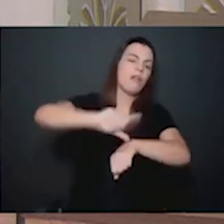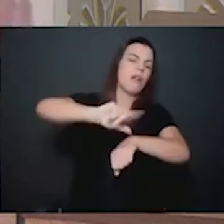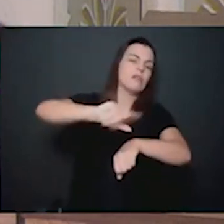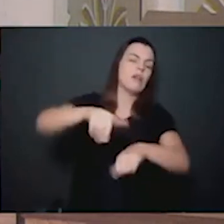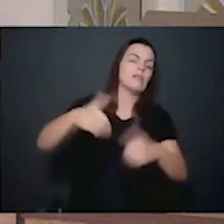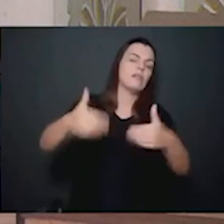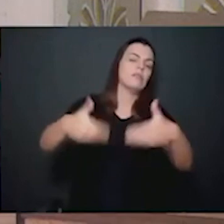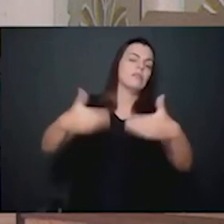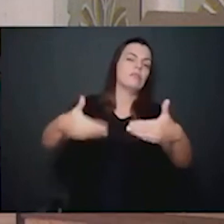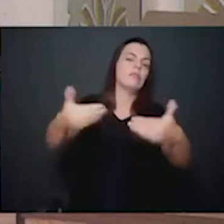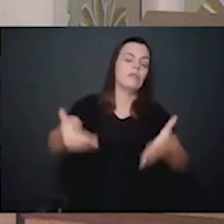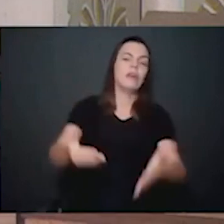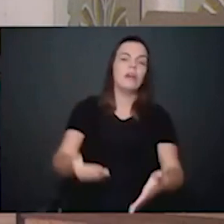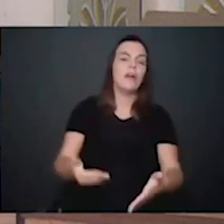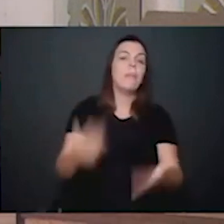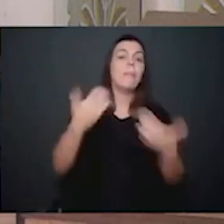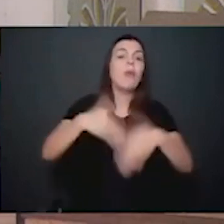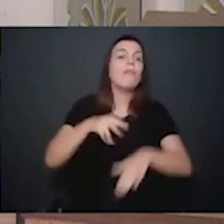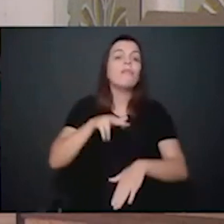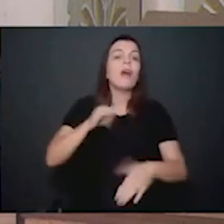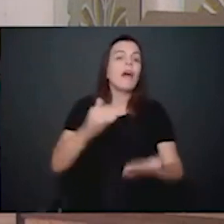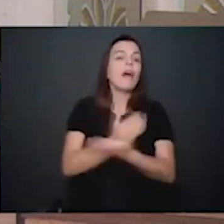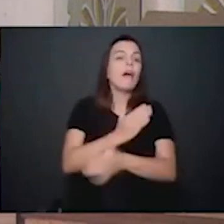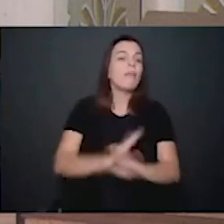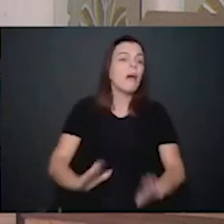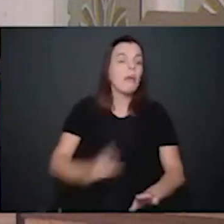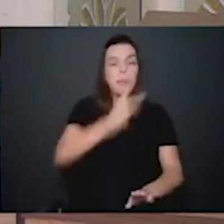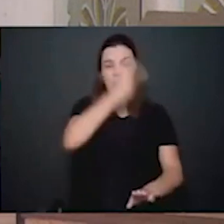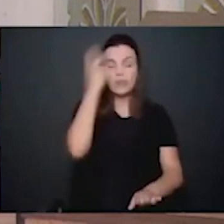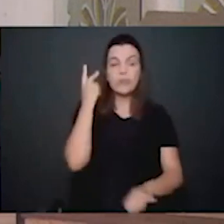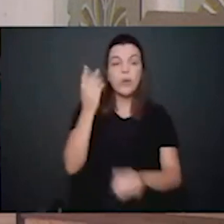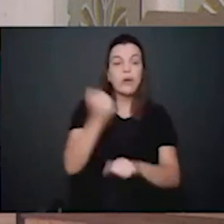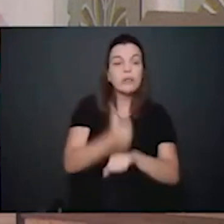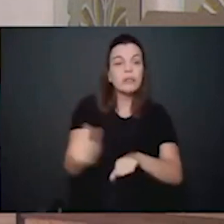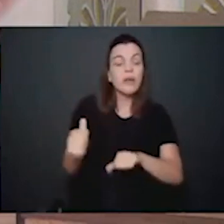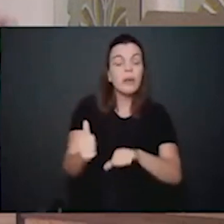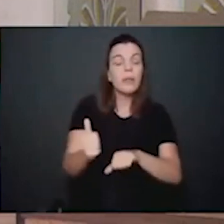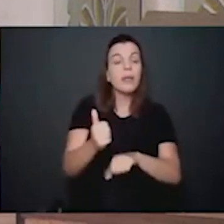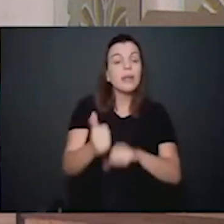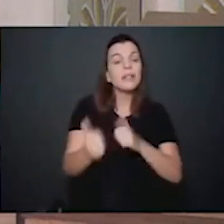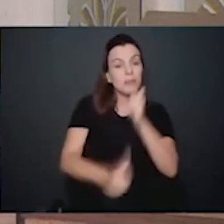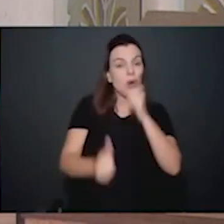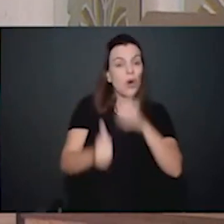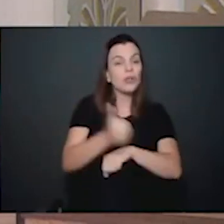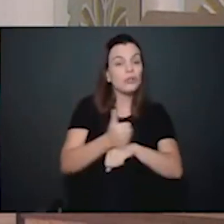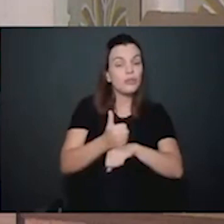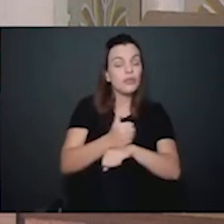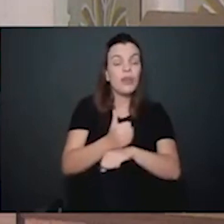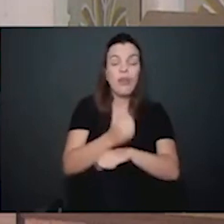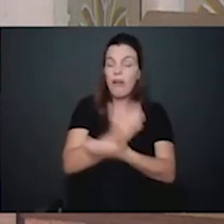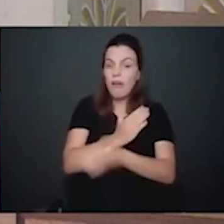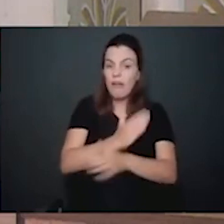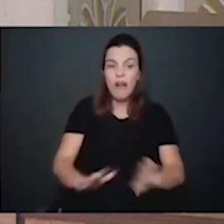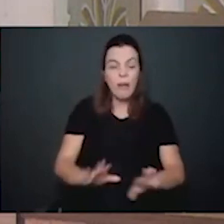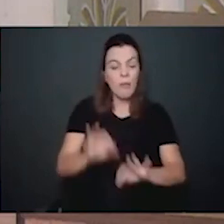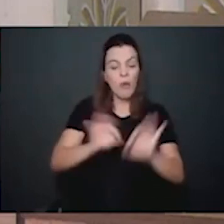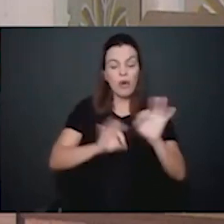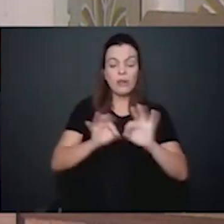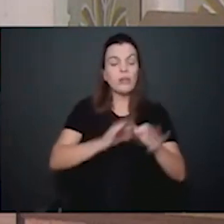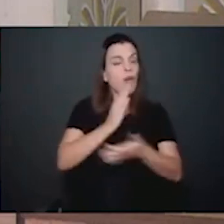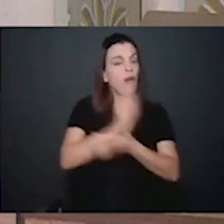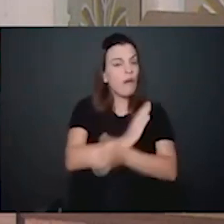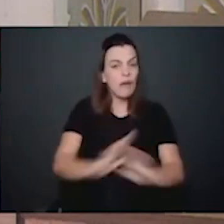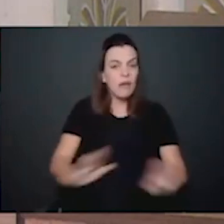e os praticantes não terão mais como participar de eventos como esse então fica aqui meu apelo para que as autoridades